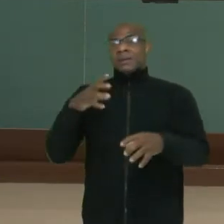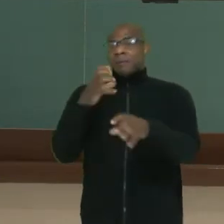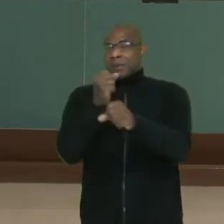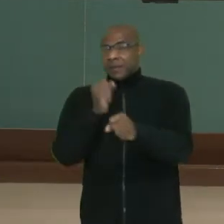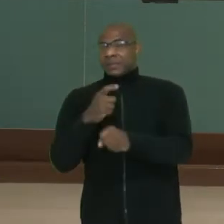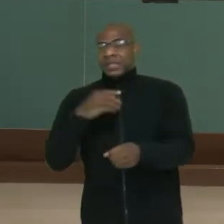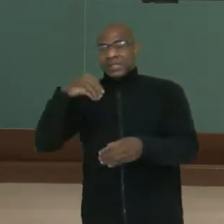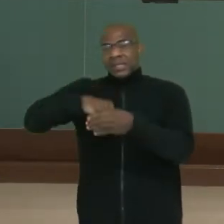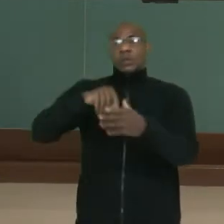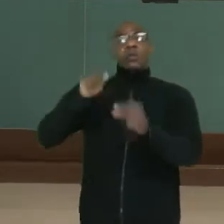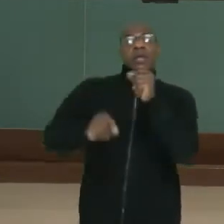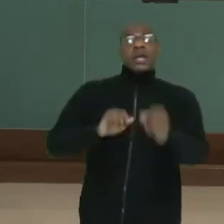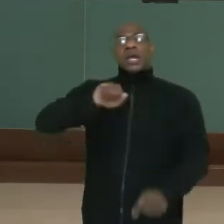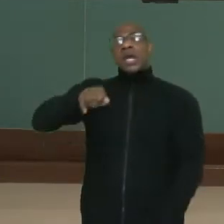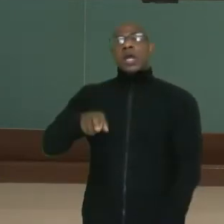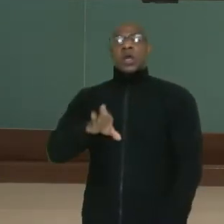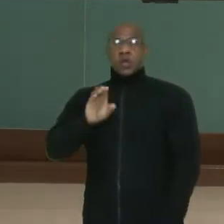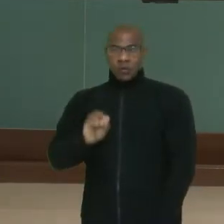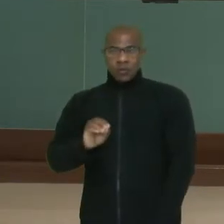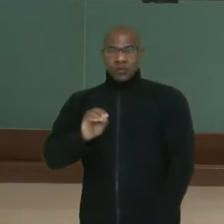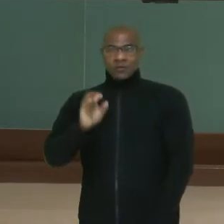Como fazemos isso?